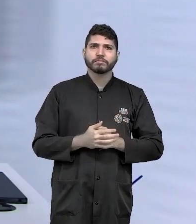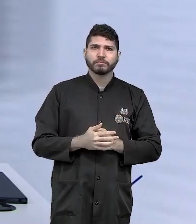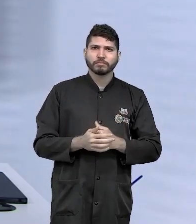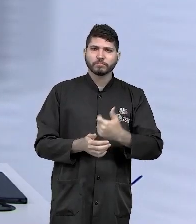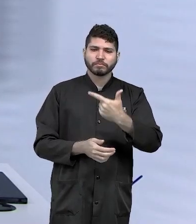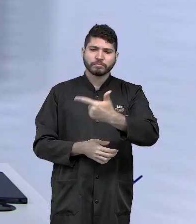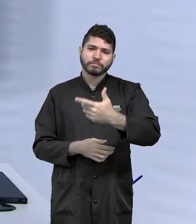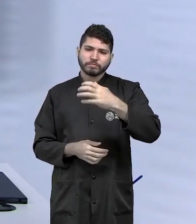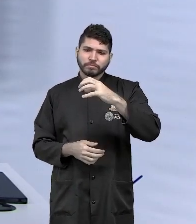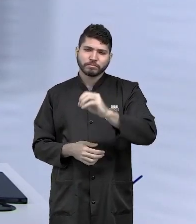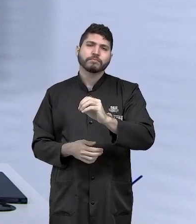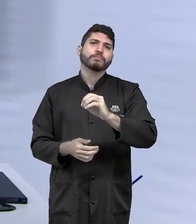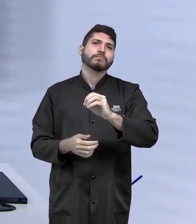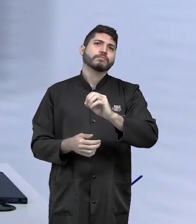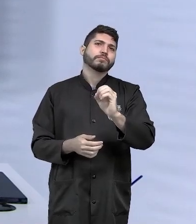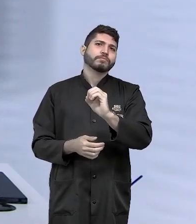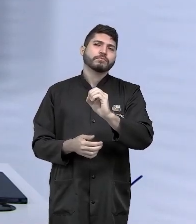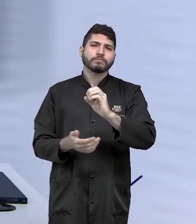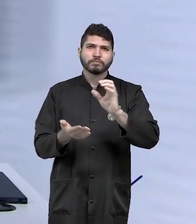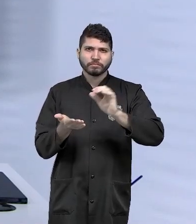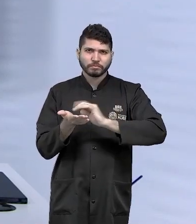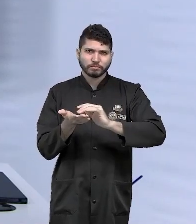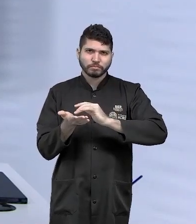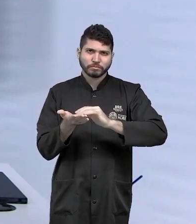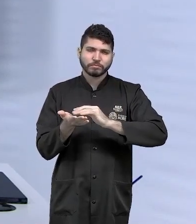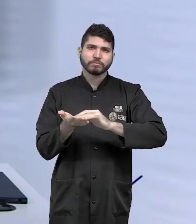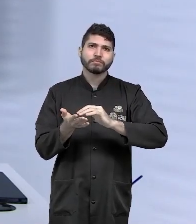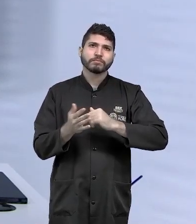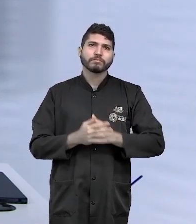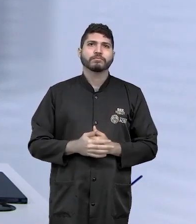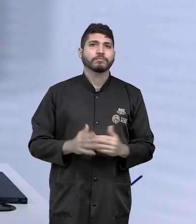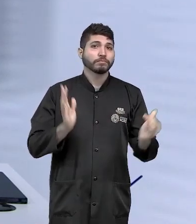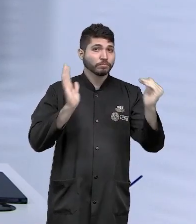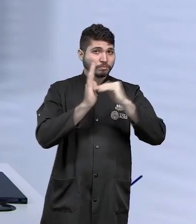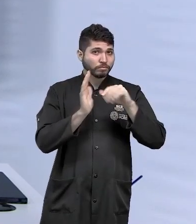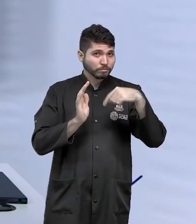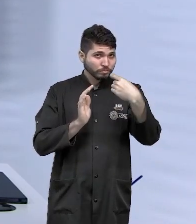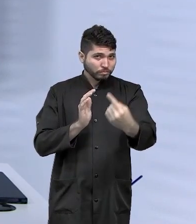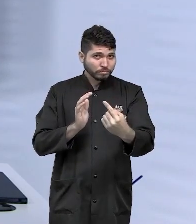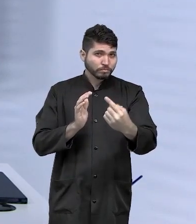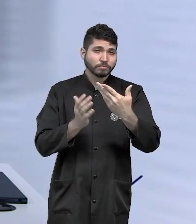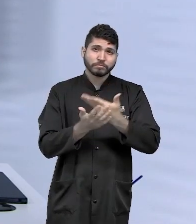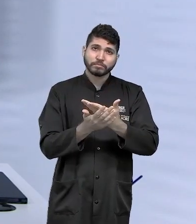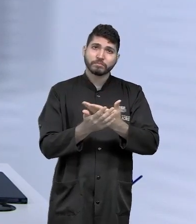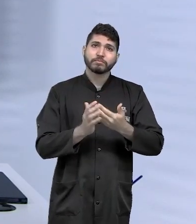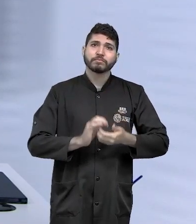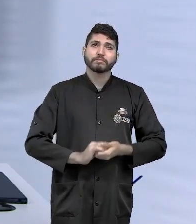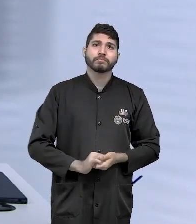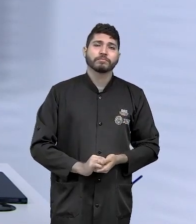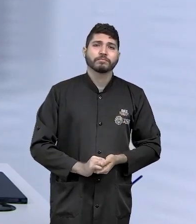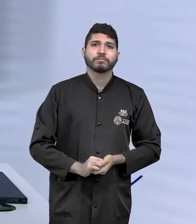20ª mensagem estabelecida, ok? Nós vamos ficando por aqui e até a próxima aula.